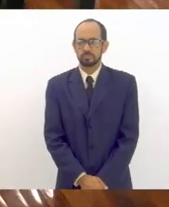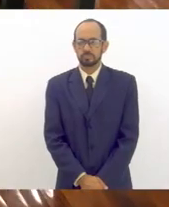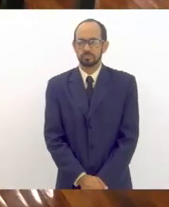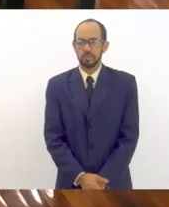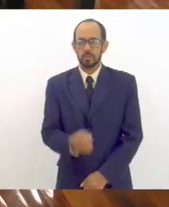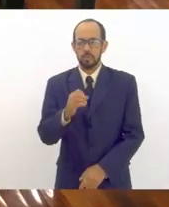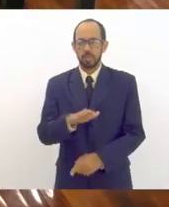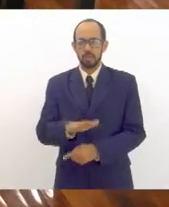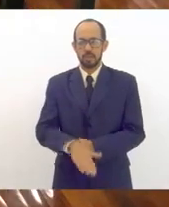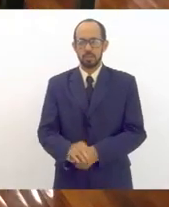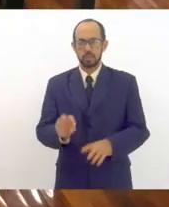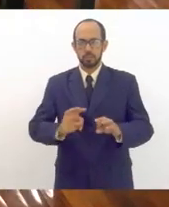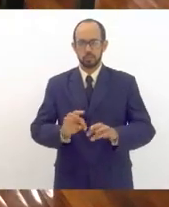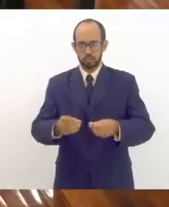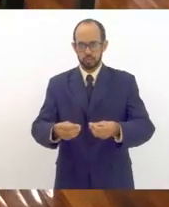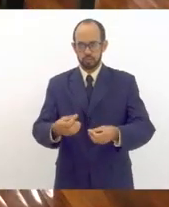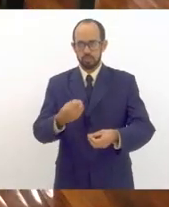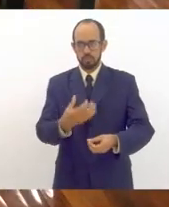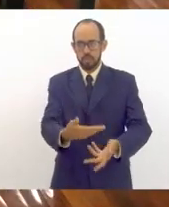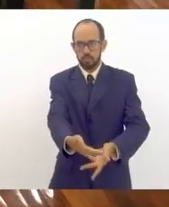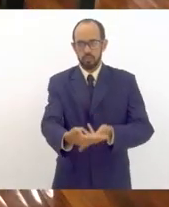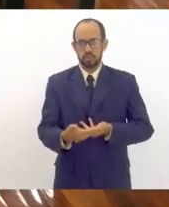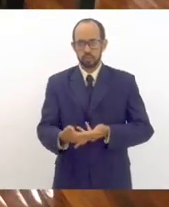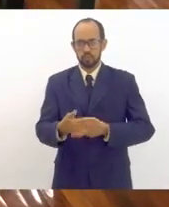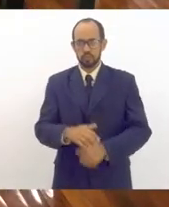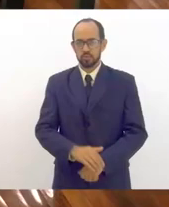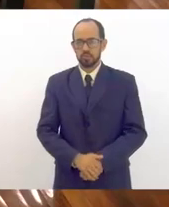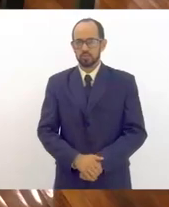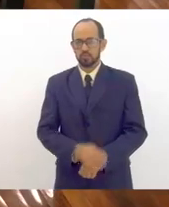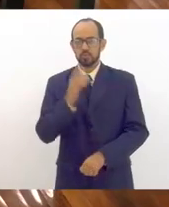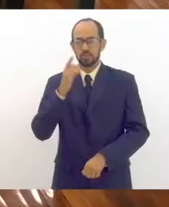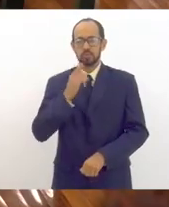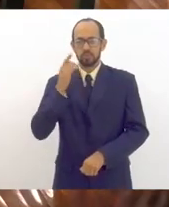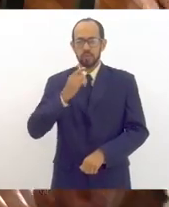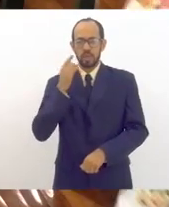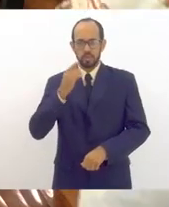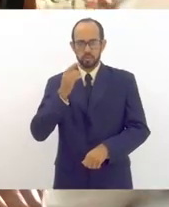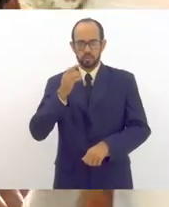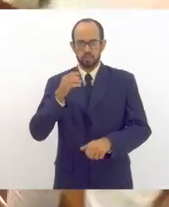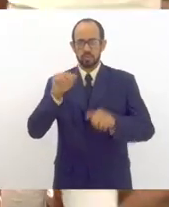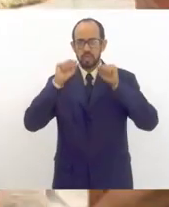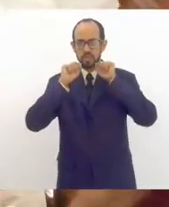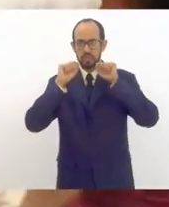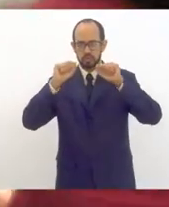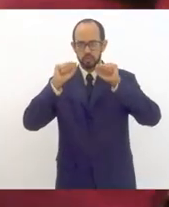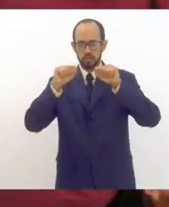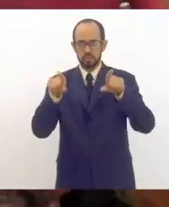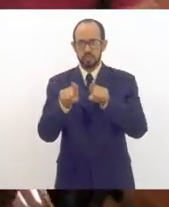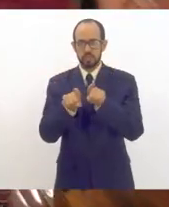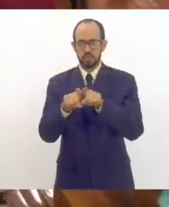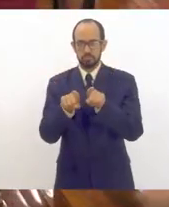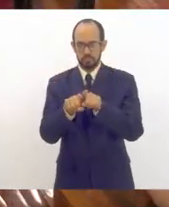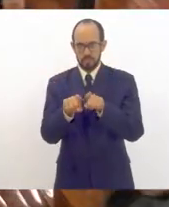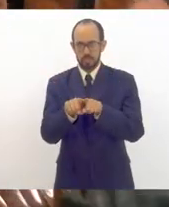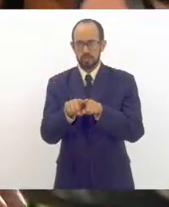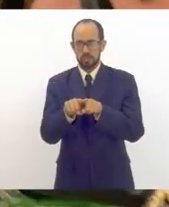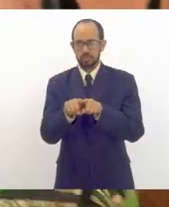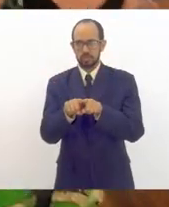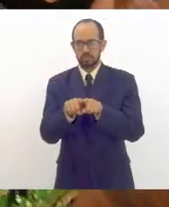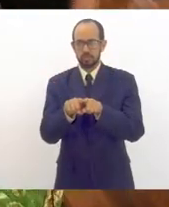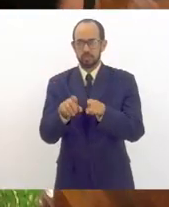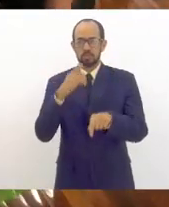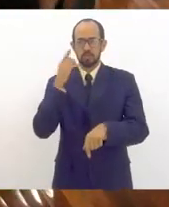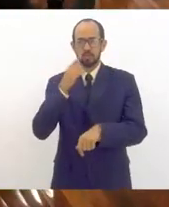Boa tarde a todas e todos, sejam bem-vindos. Deputadas, deputados e assessoras e assessores, deputado